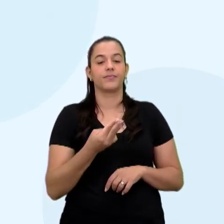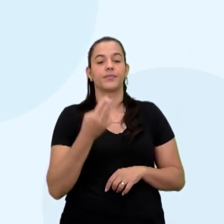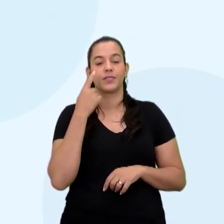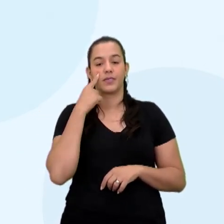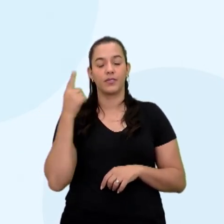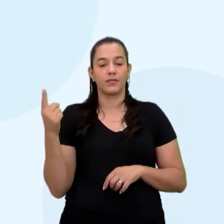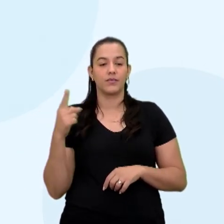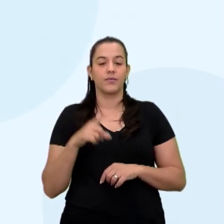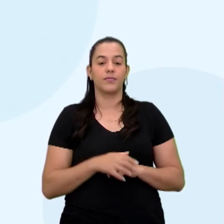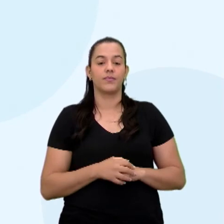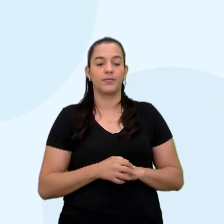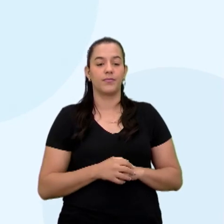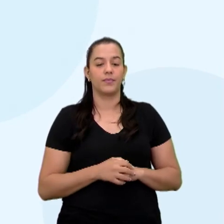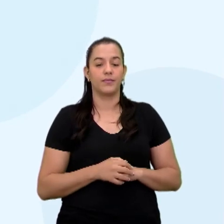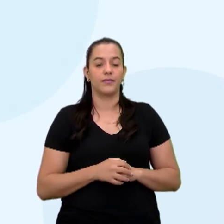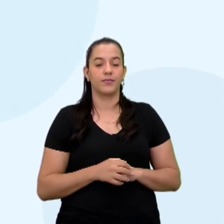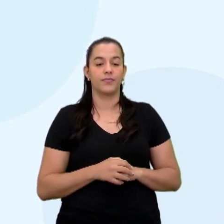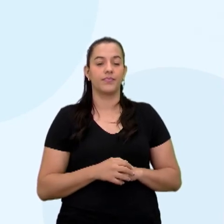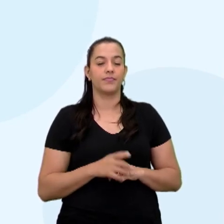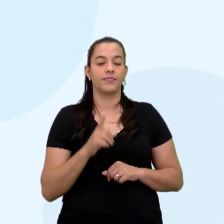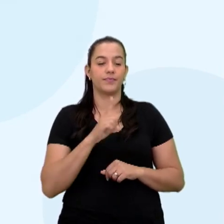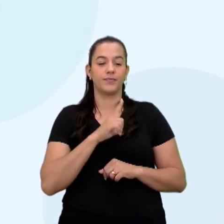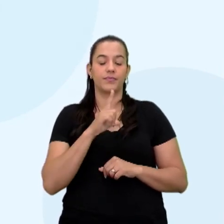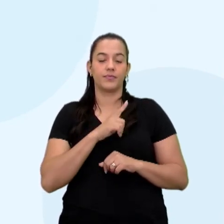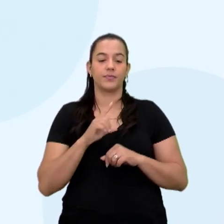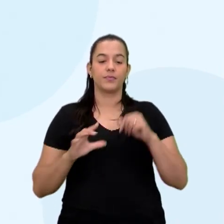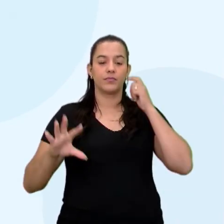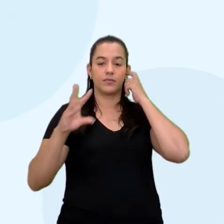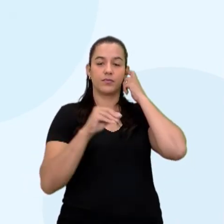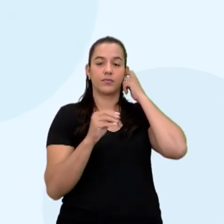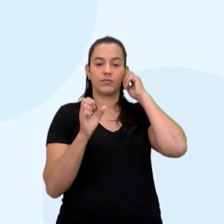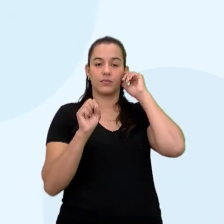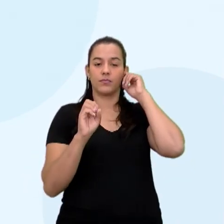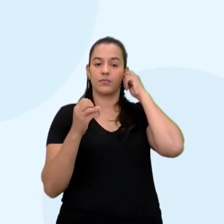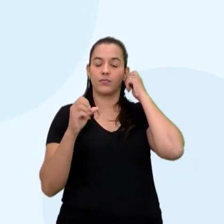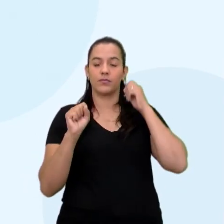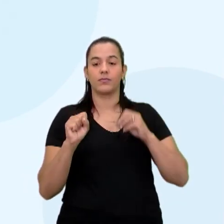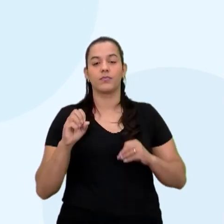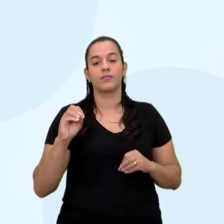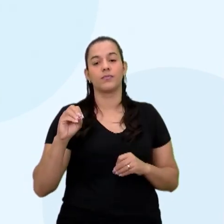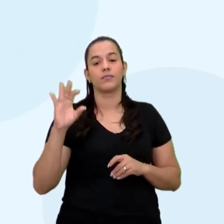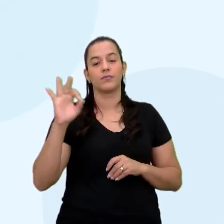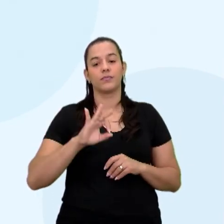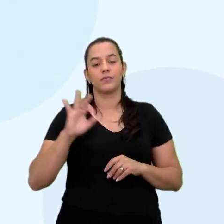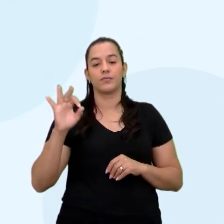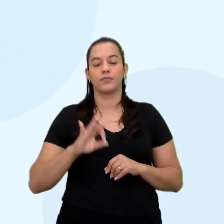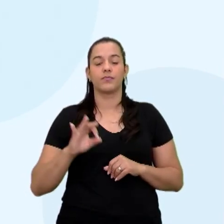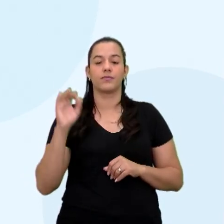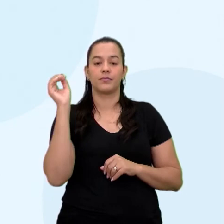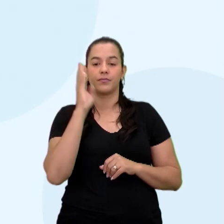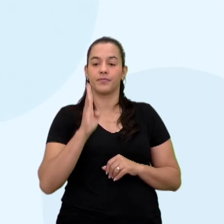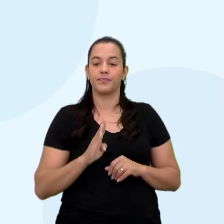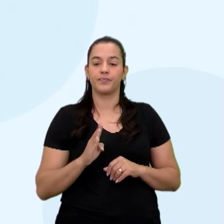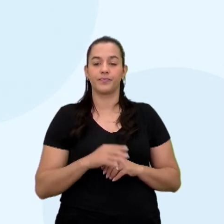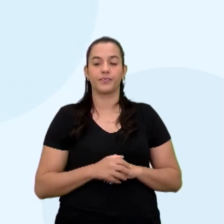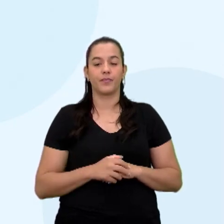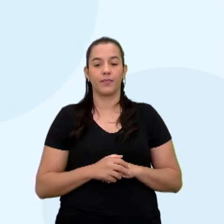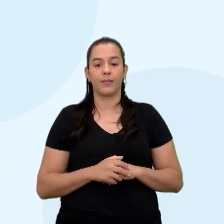então 107,6 bilhões fica para 80% da população brasileira, né, enquanto